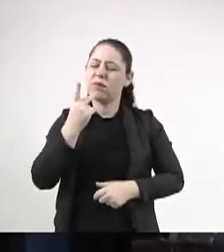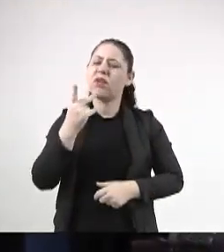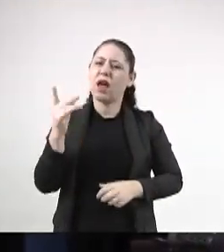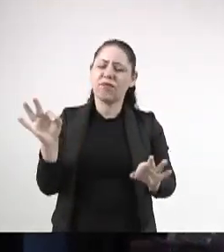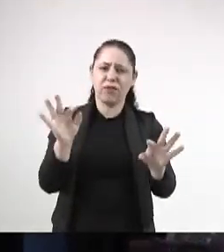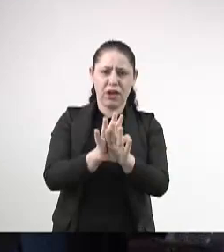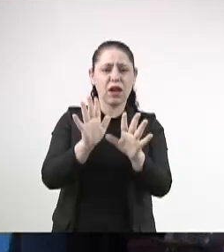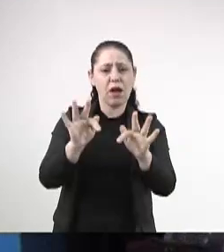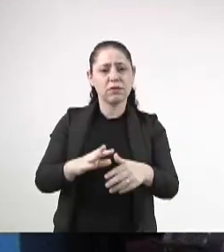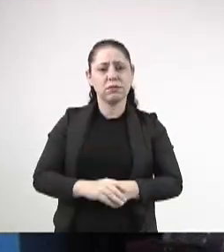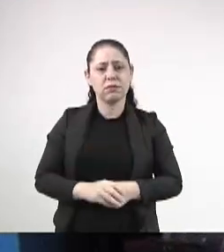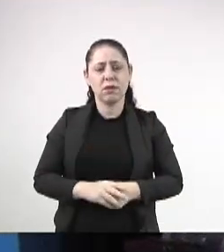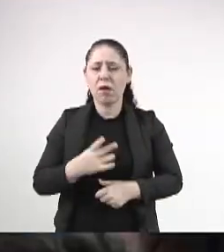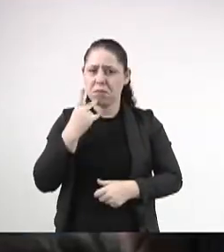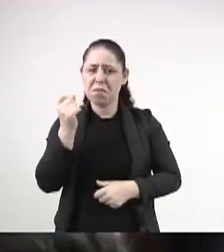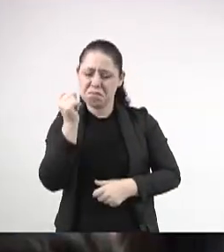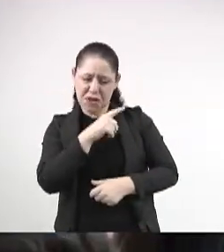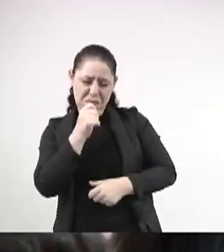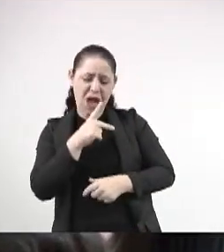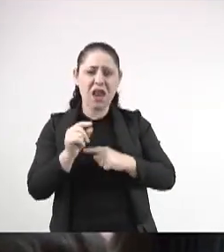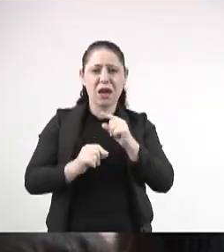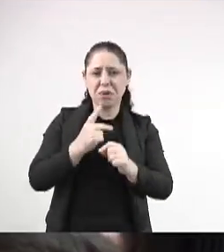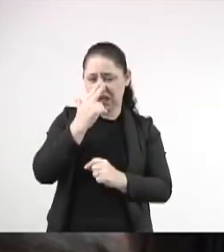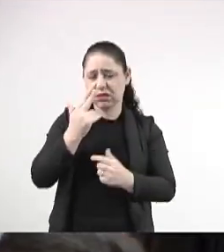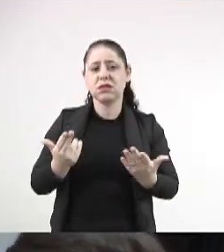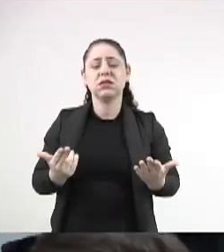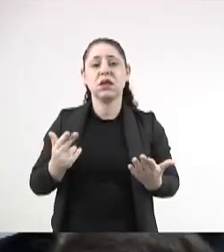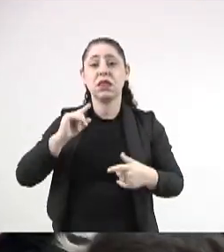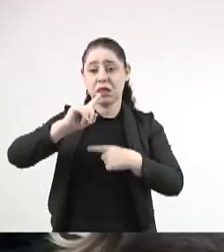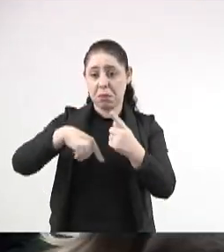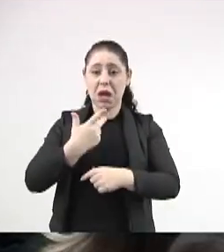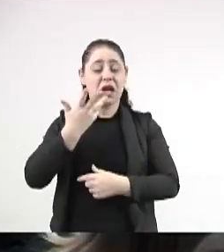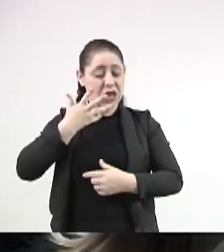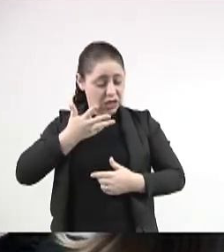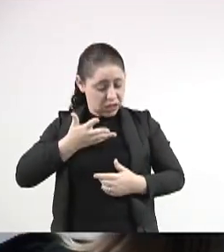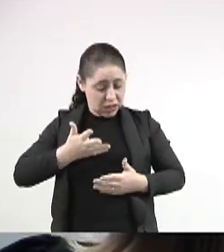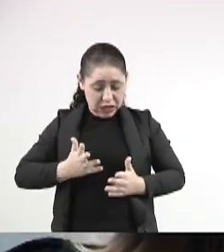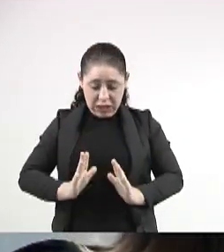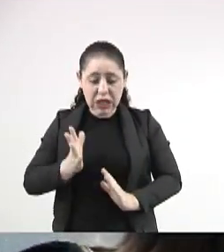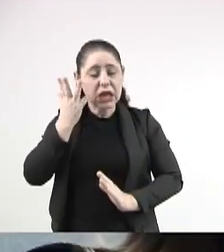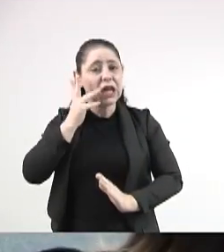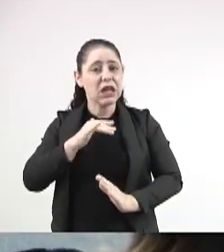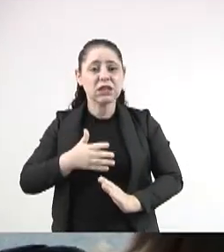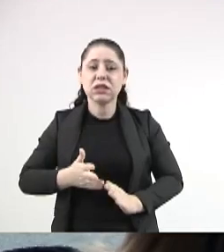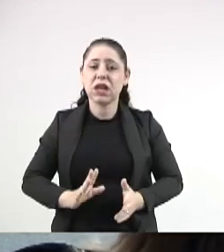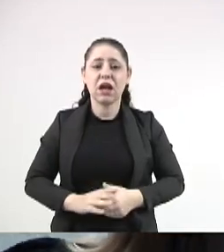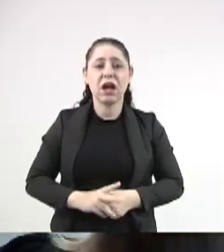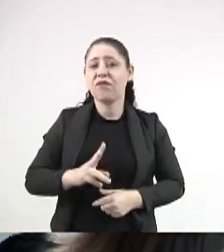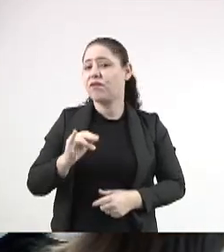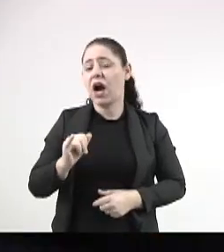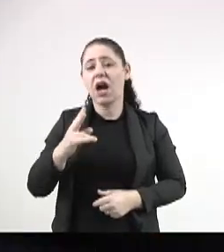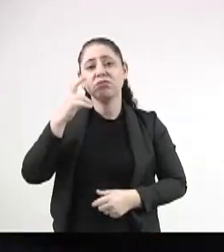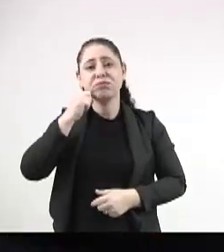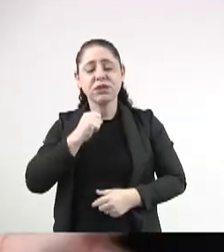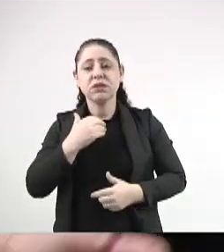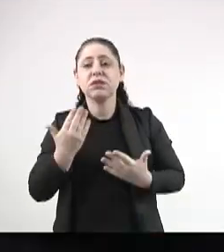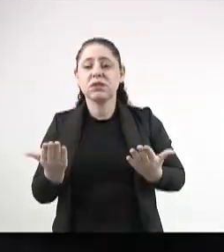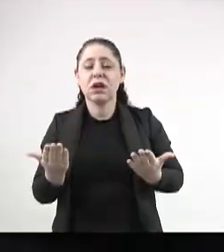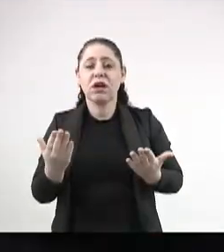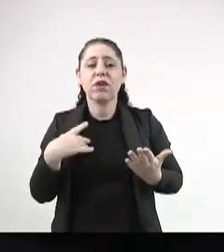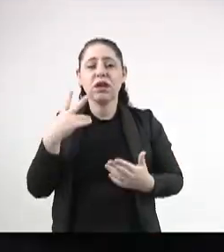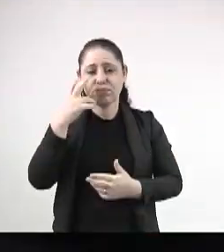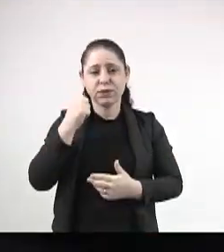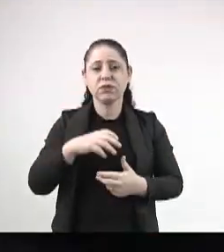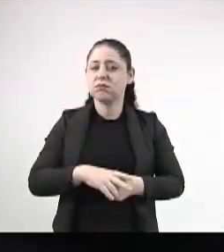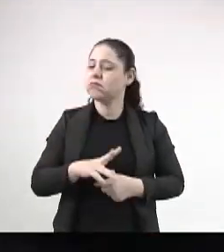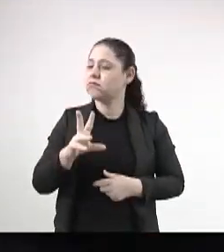terminar, vamos parar com a hipocrisia também, que depois que a criança nasce, ela vai para adoção. Ela vai ser